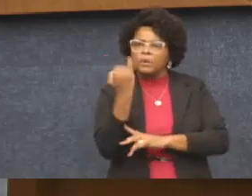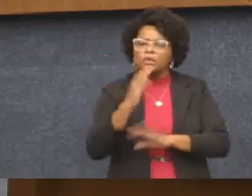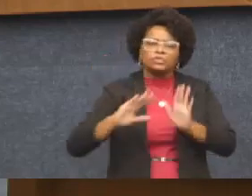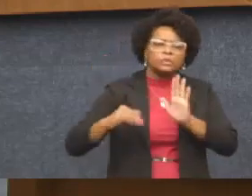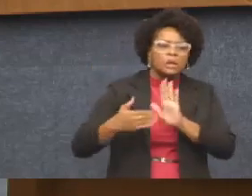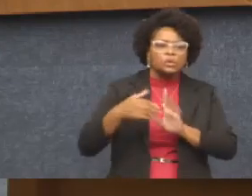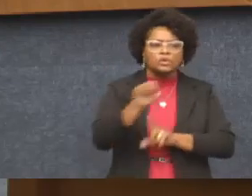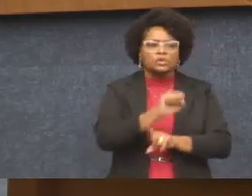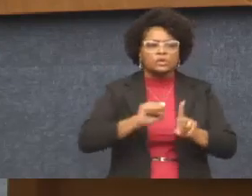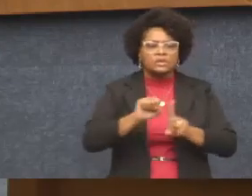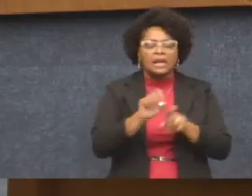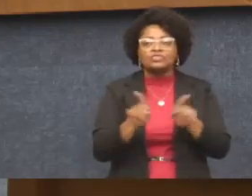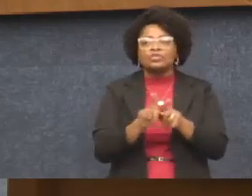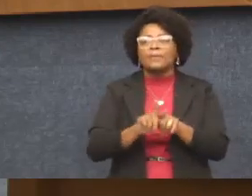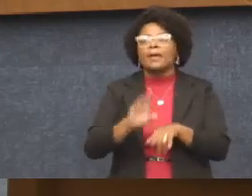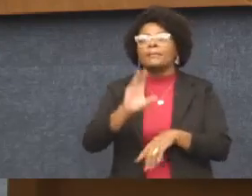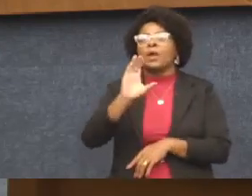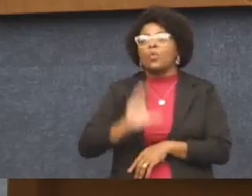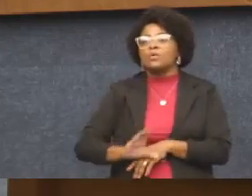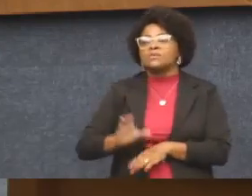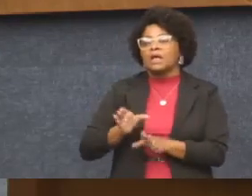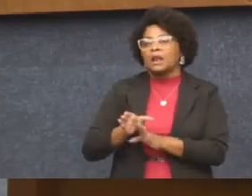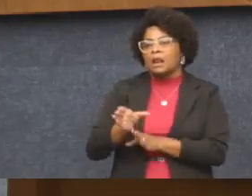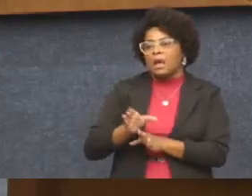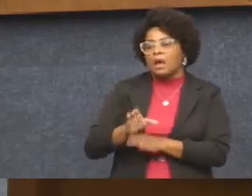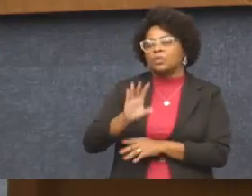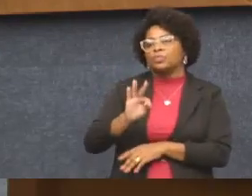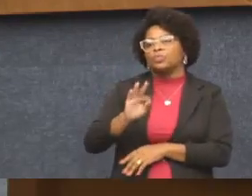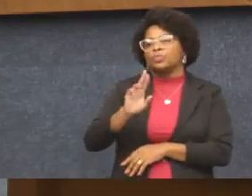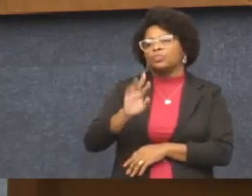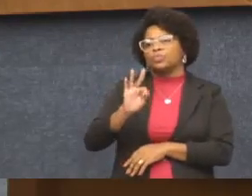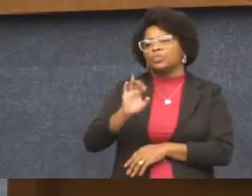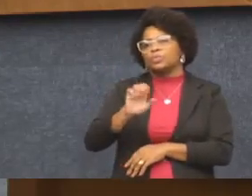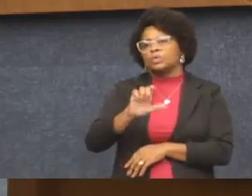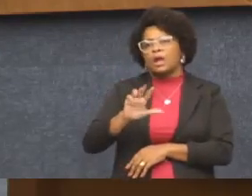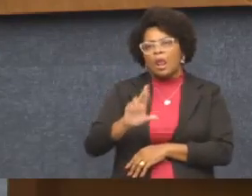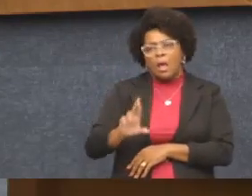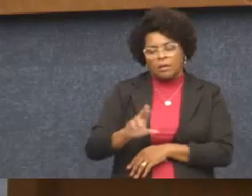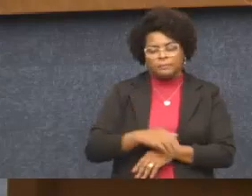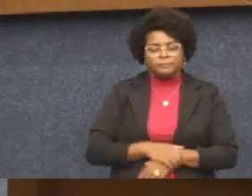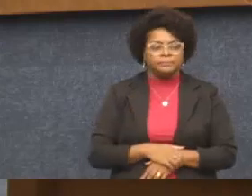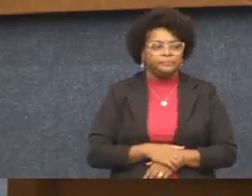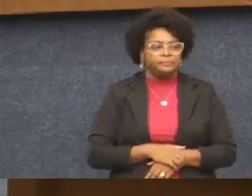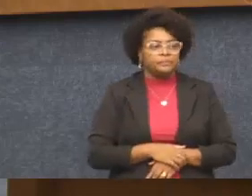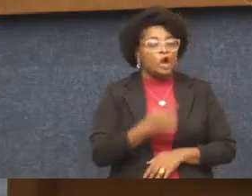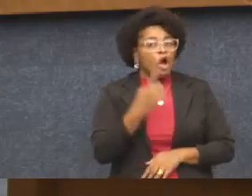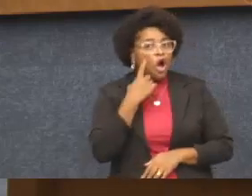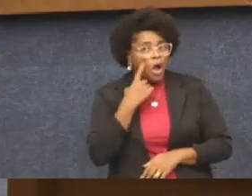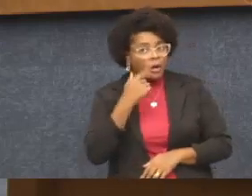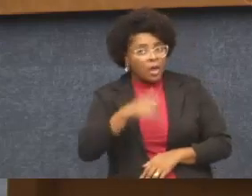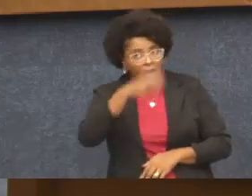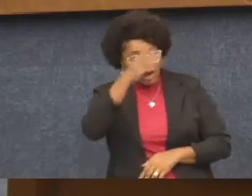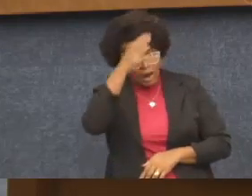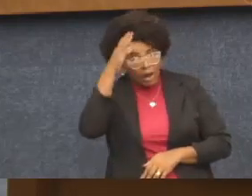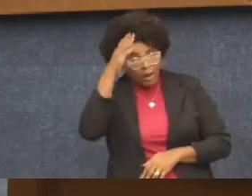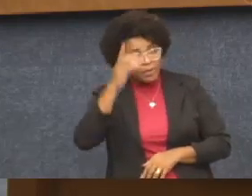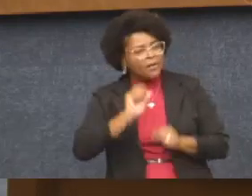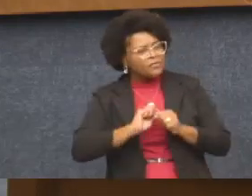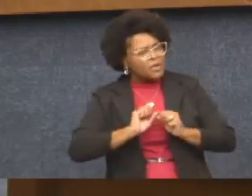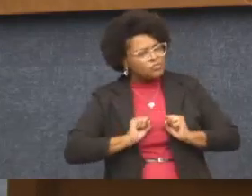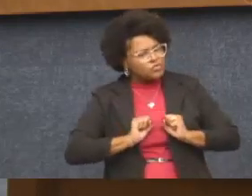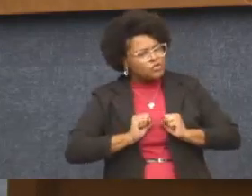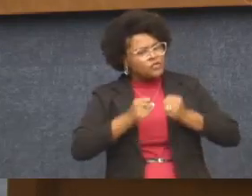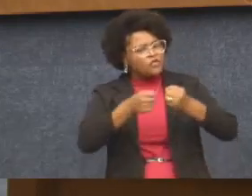para os conselheiros tutelares. A Câmara fez um esforço grandioso para que esse projeto tramitasse em primeiro